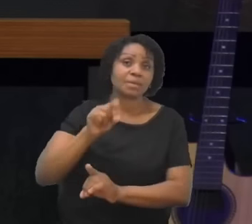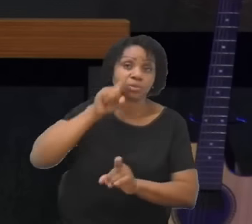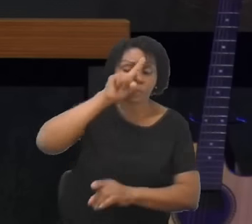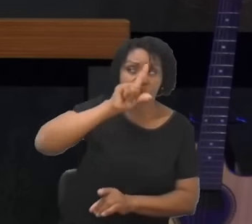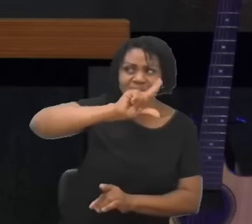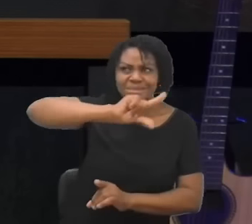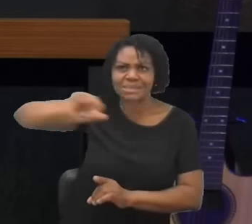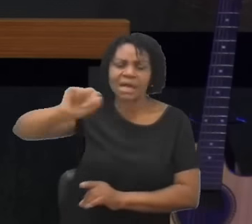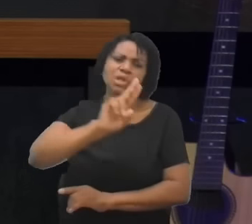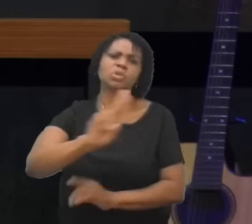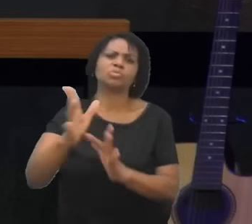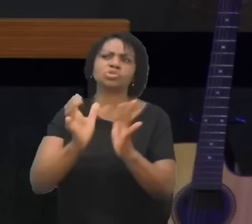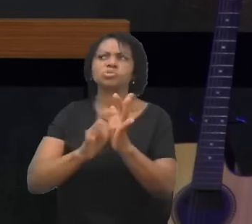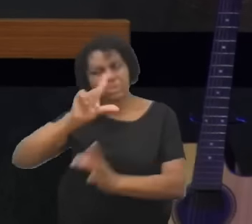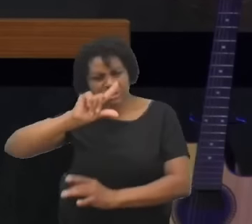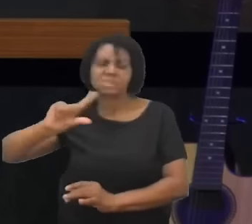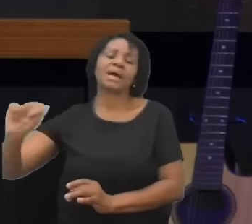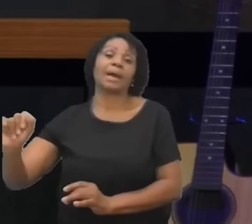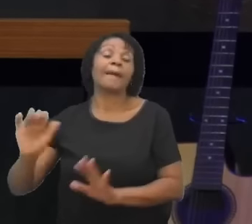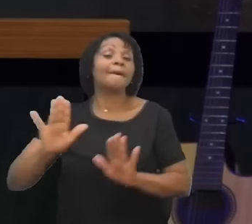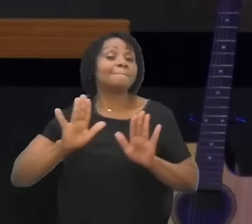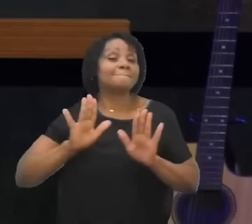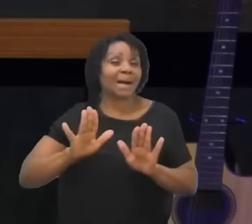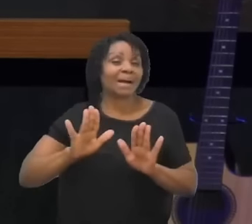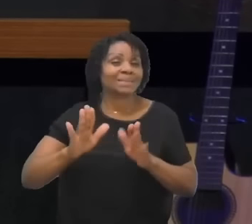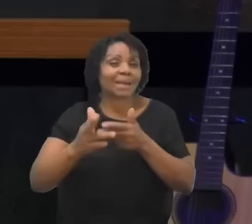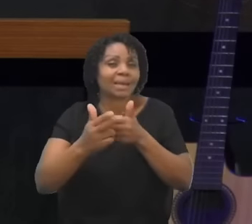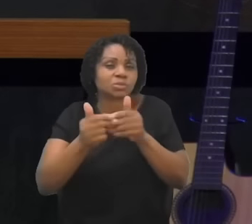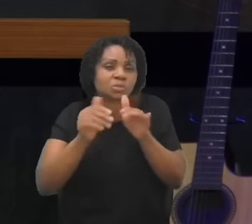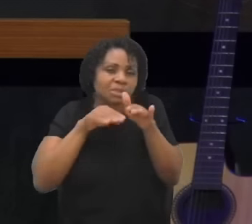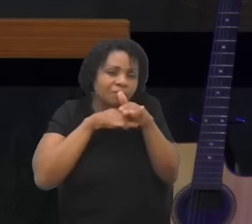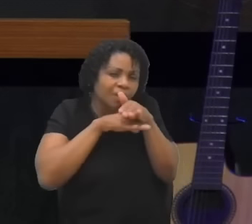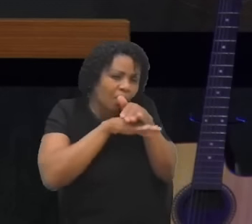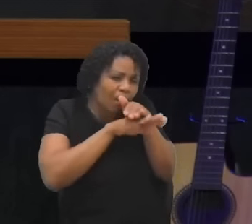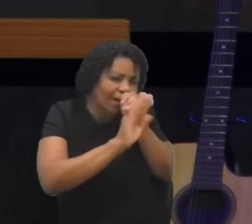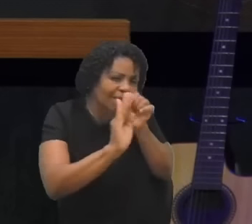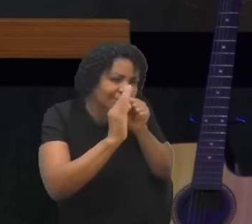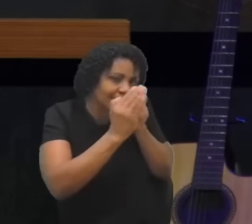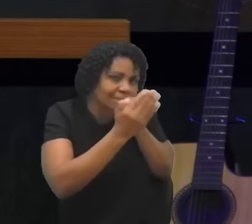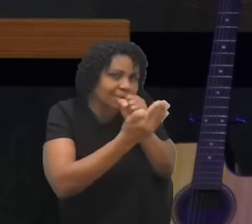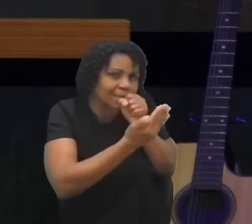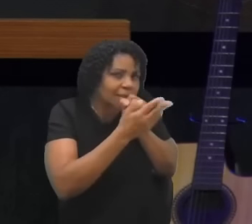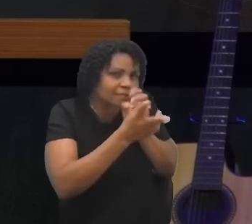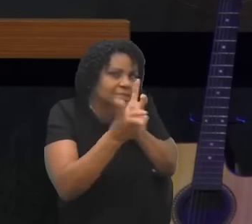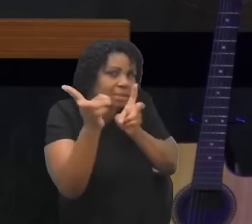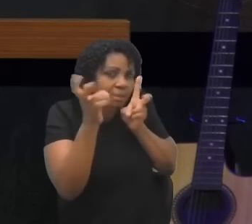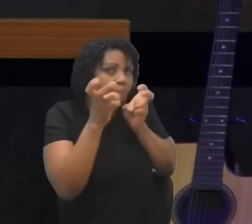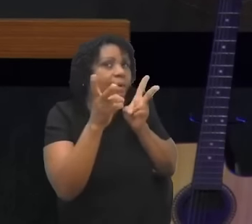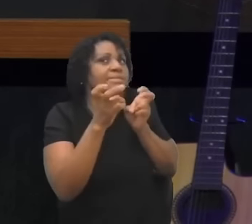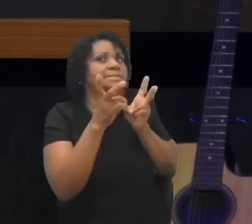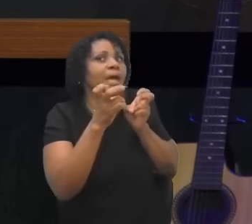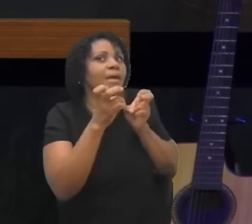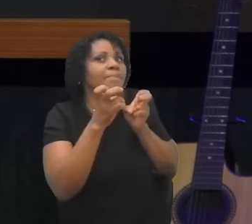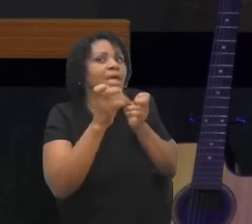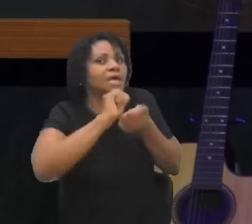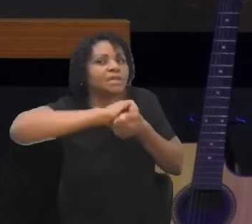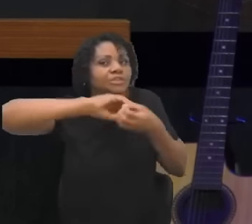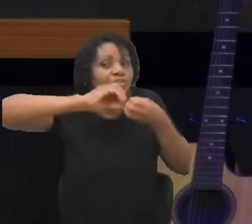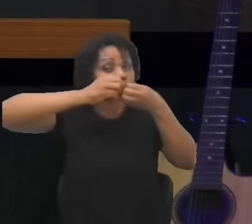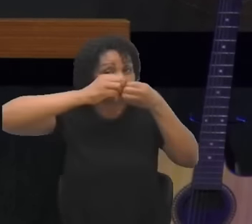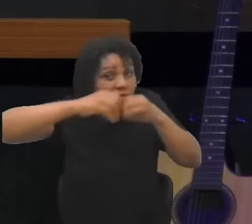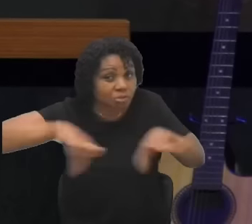sai em nome de Jesus e sai. Agora, aquilo que ele atua na tua vida sem você perceber e te